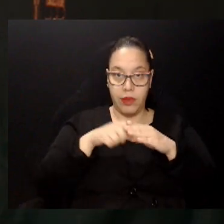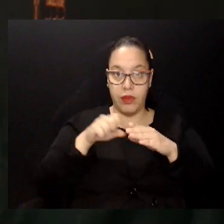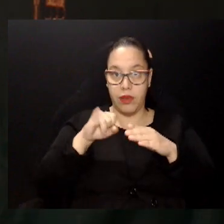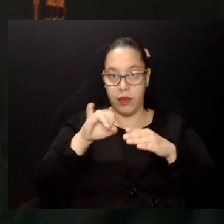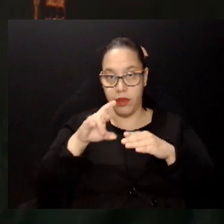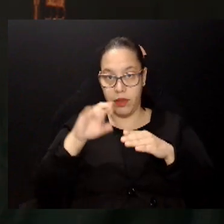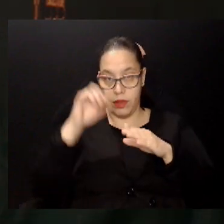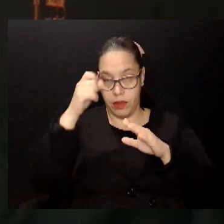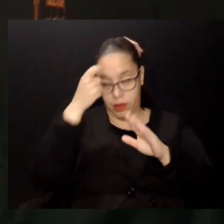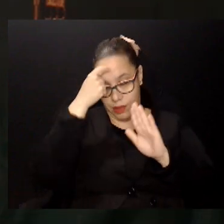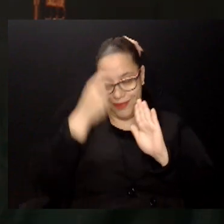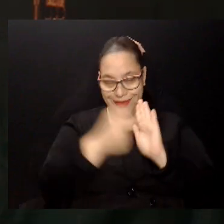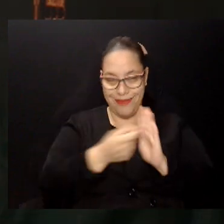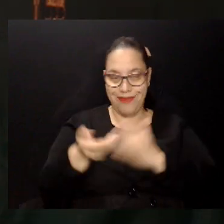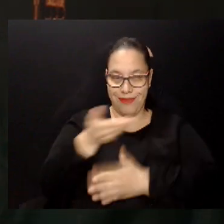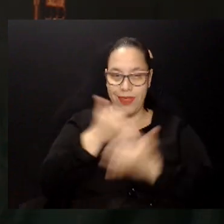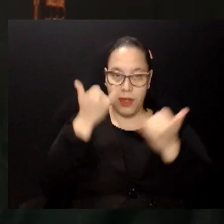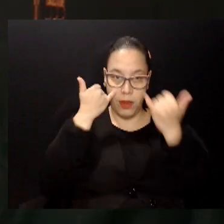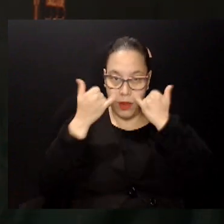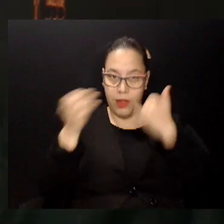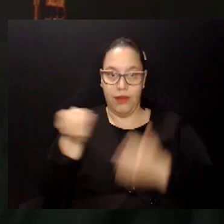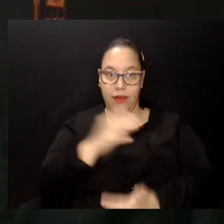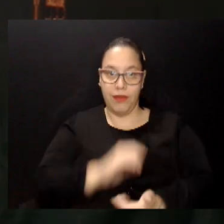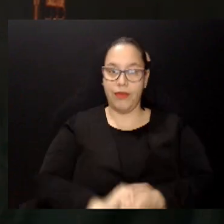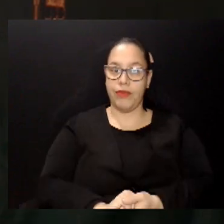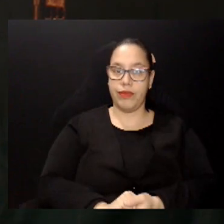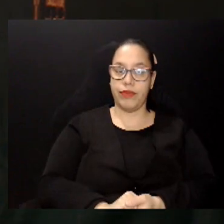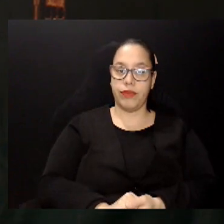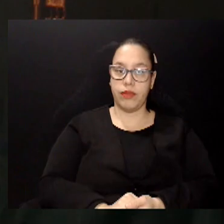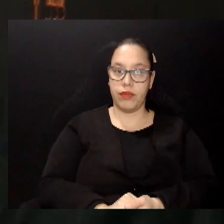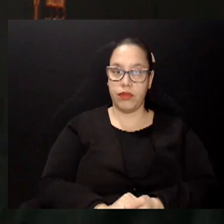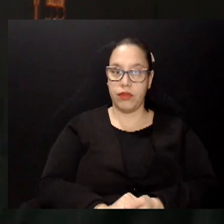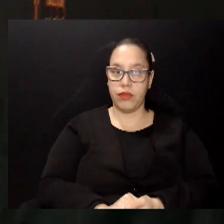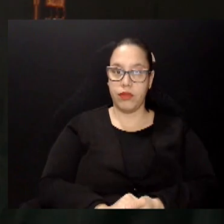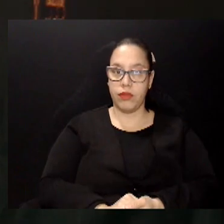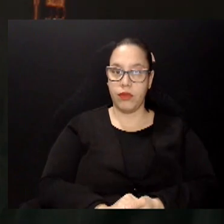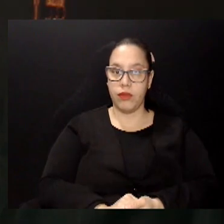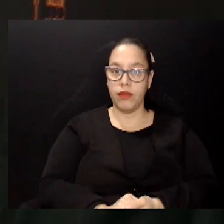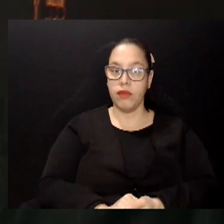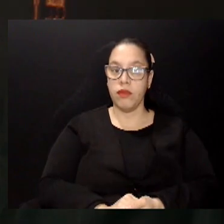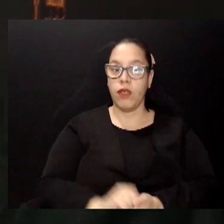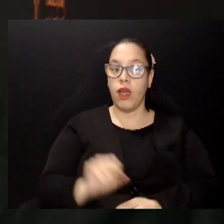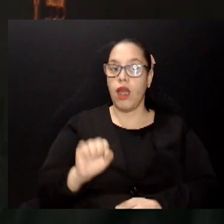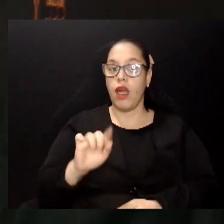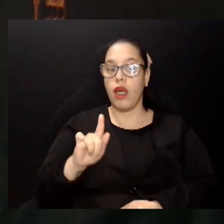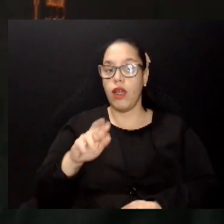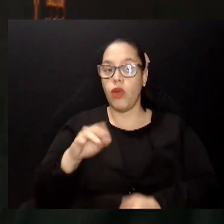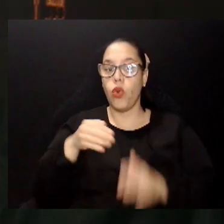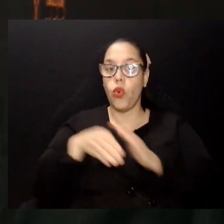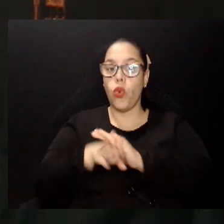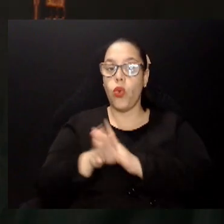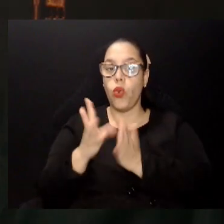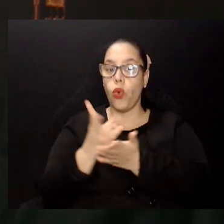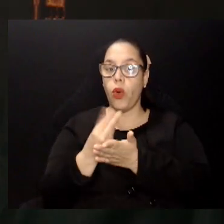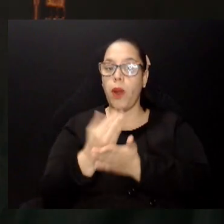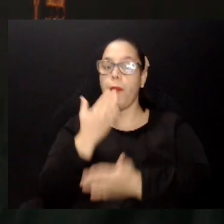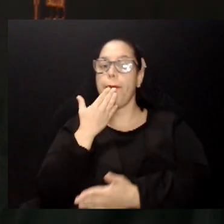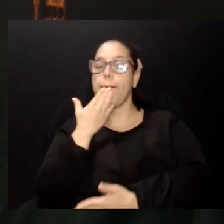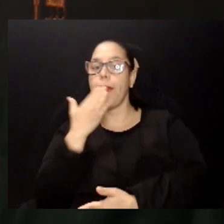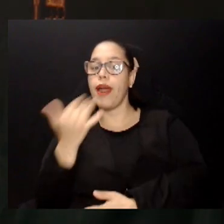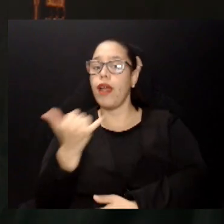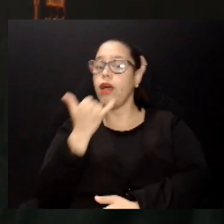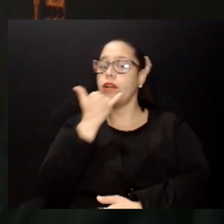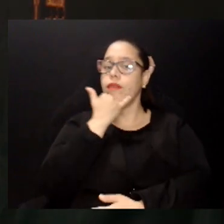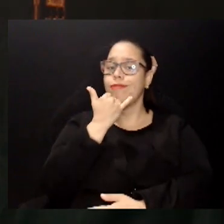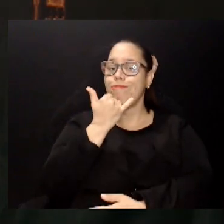informações para você atualizadas, tá? Sérgio Ferreira, do Jardim Proença. O hábito de sempre pedir desculpas, olha aí, mesmo sem ter